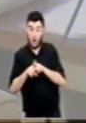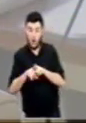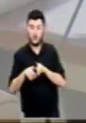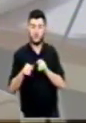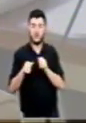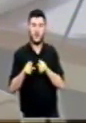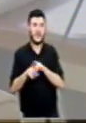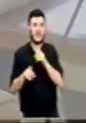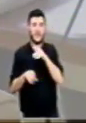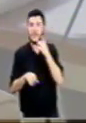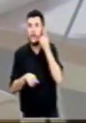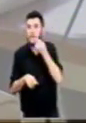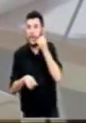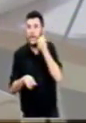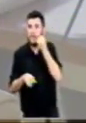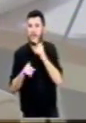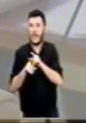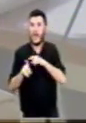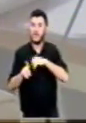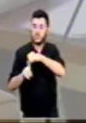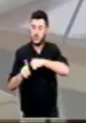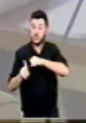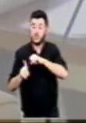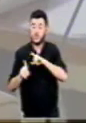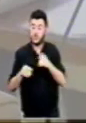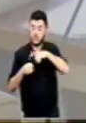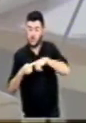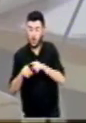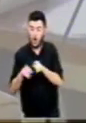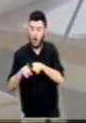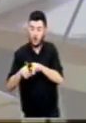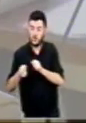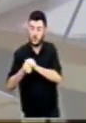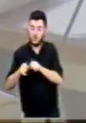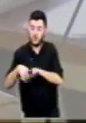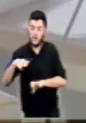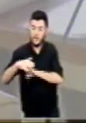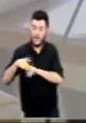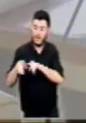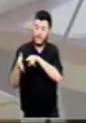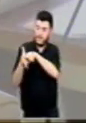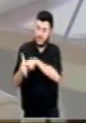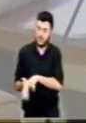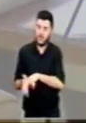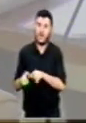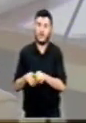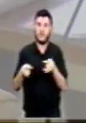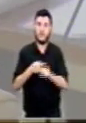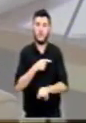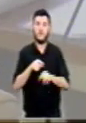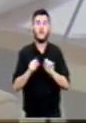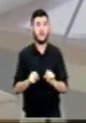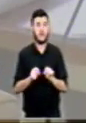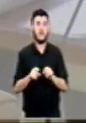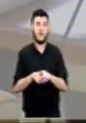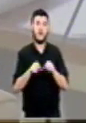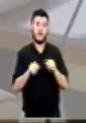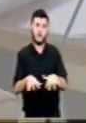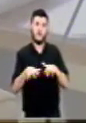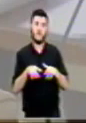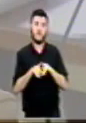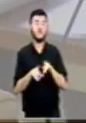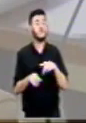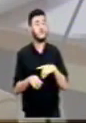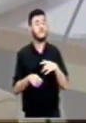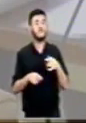afirmar a competência desta Suprema Corte no inquérito 4183 da lavra do eminente ministro Ricardo Lewandowski.